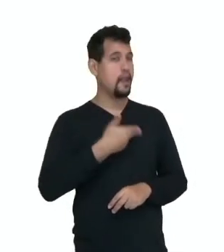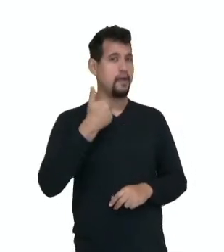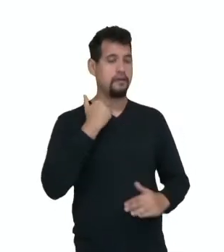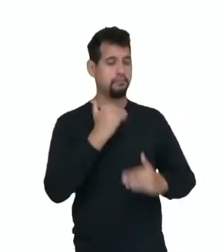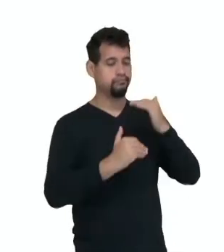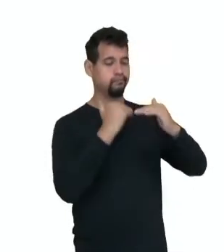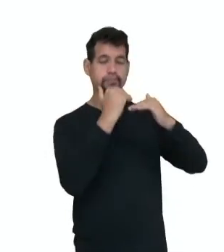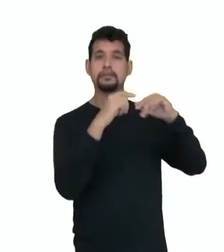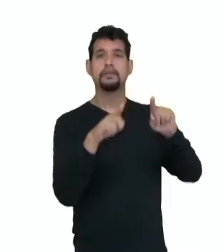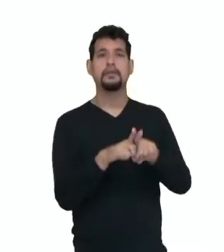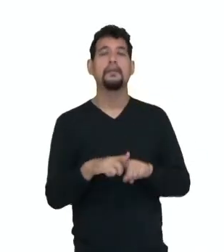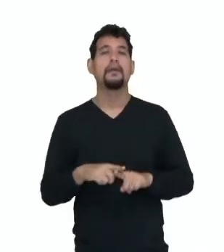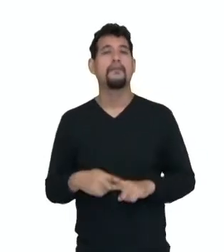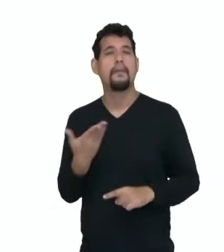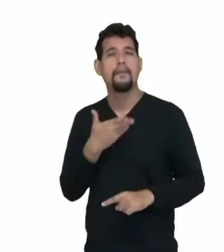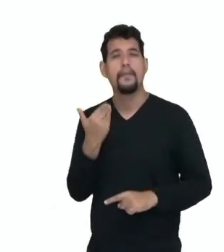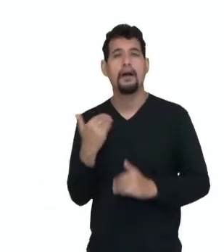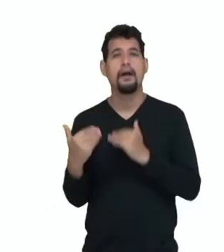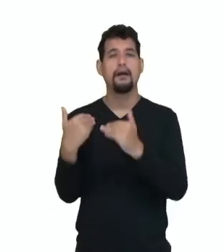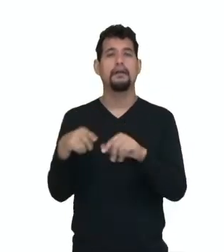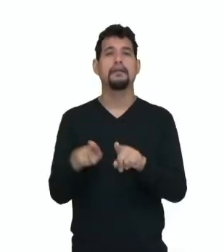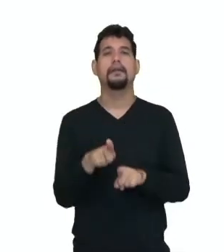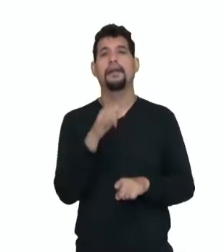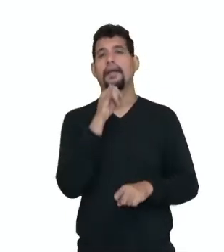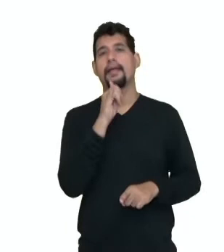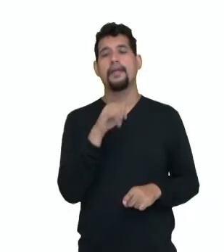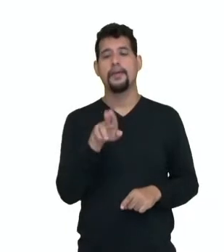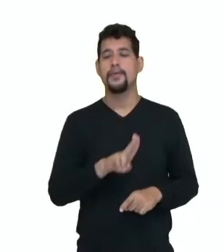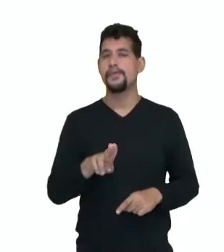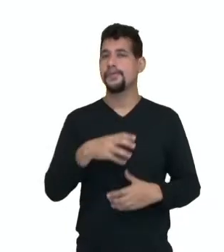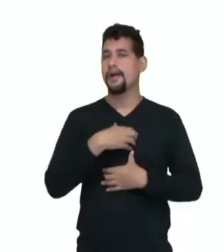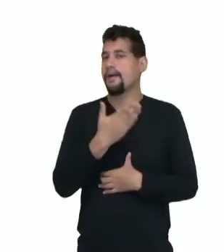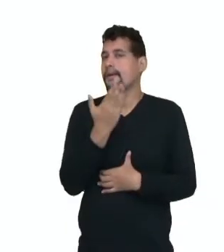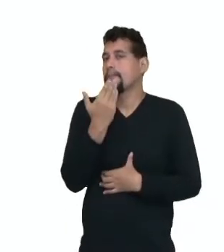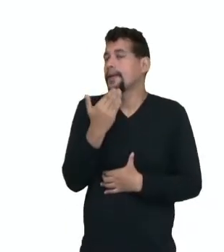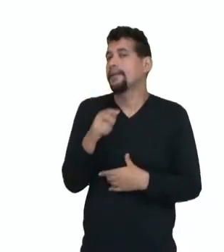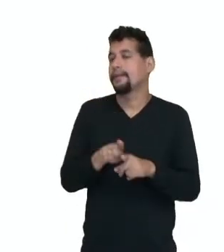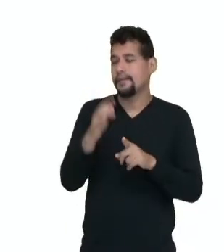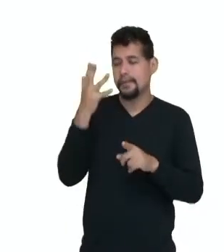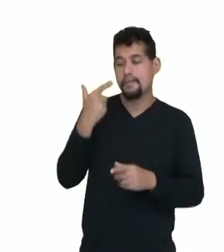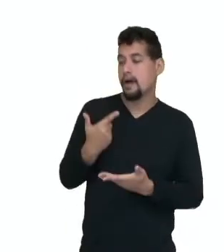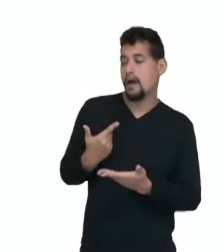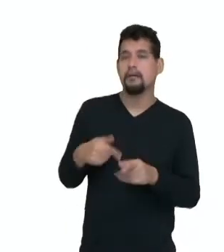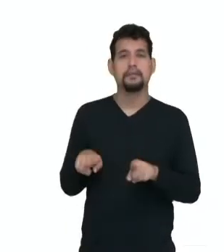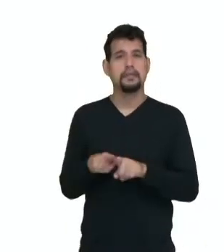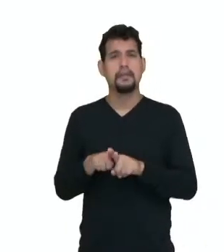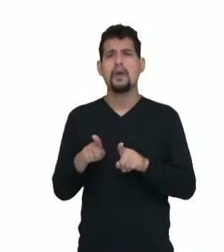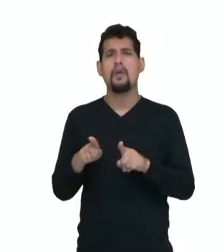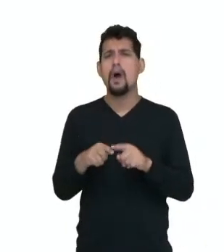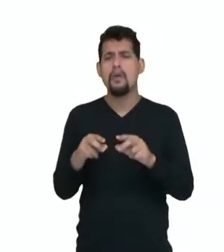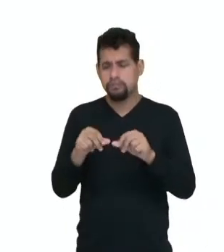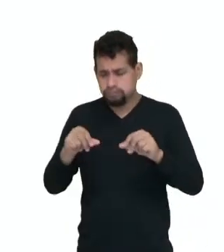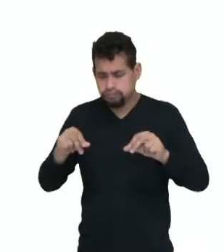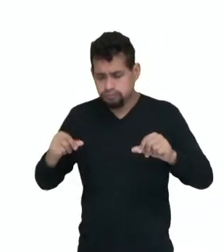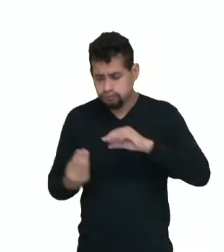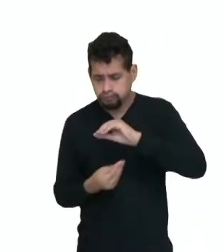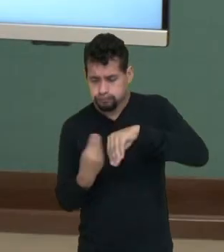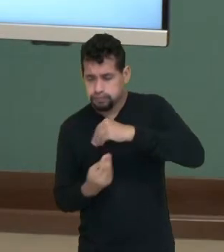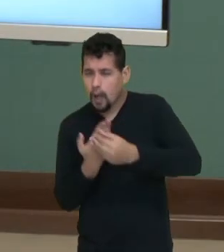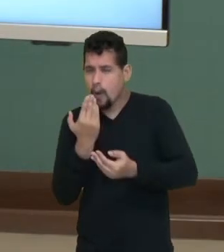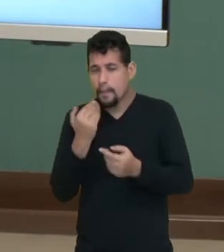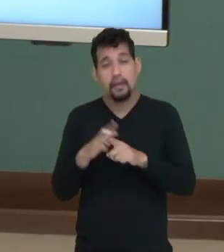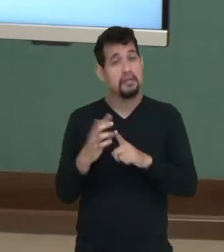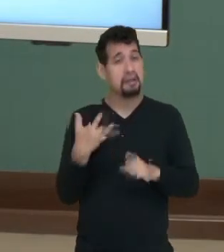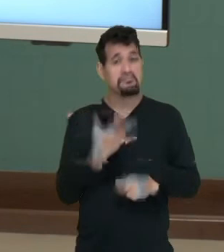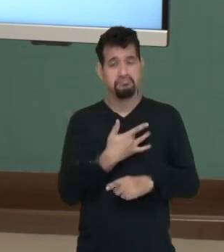diante. Melhoria também quanto ao tipo de alimento que o animal come, né? Os suplementos alimentares, também